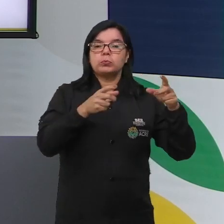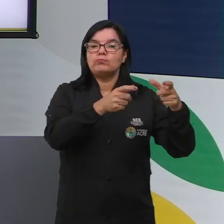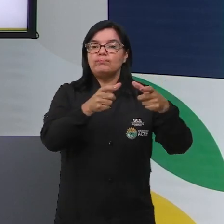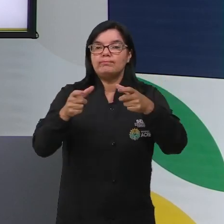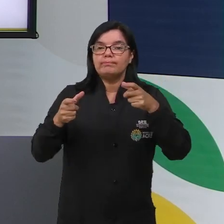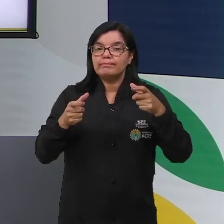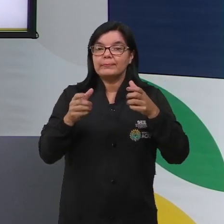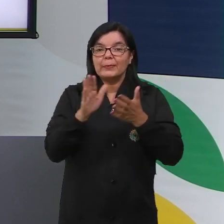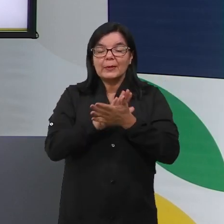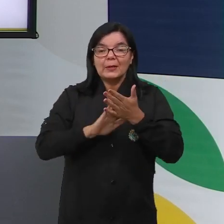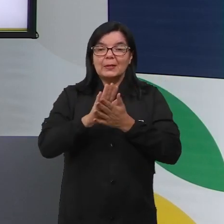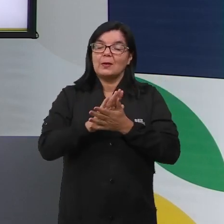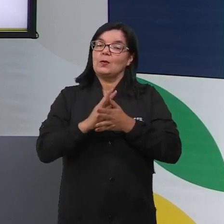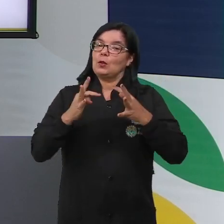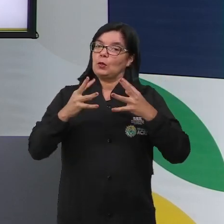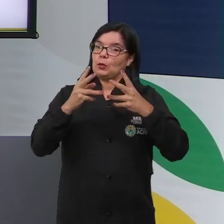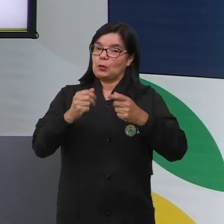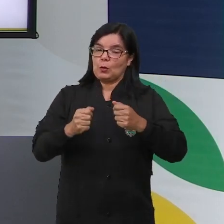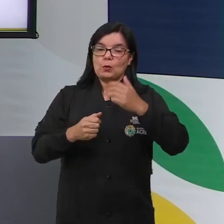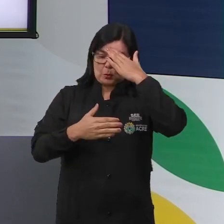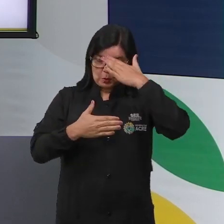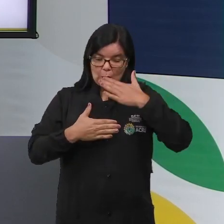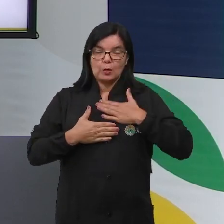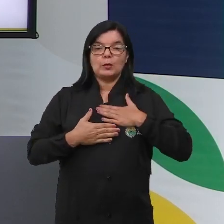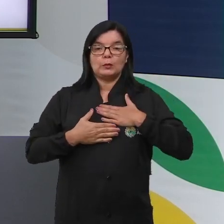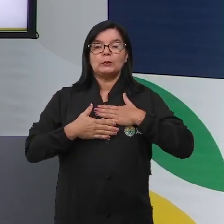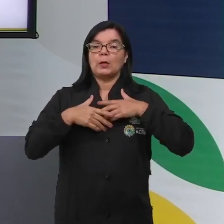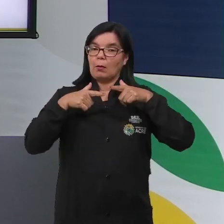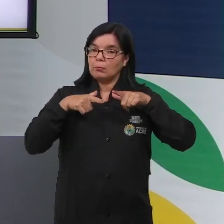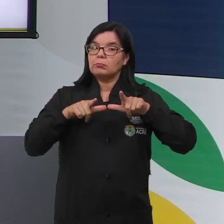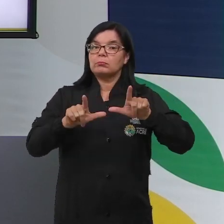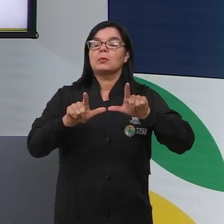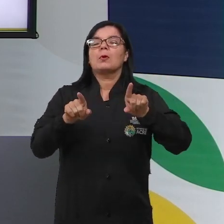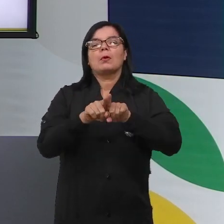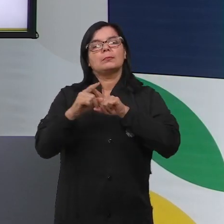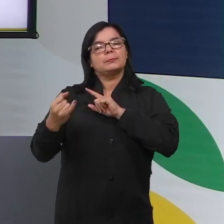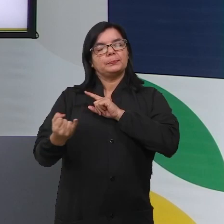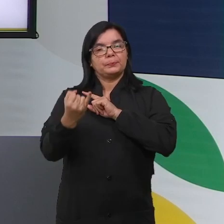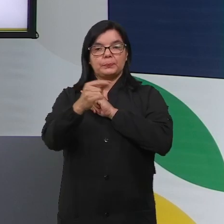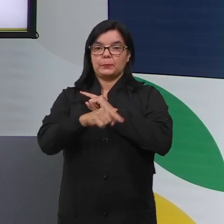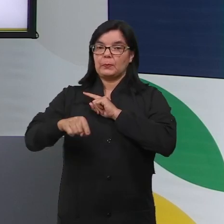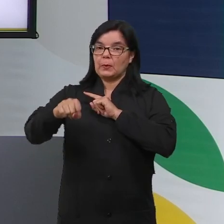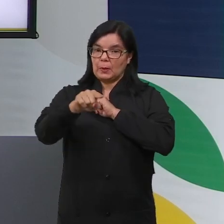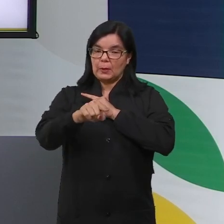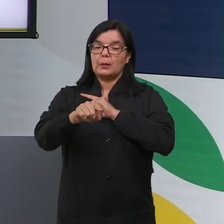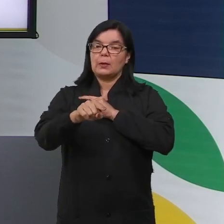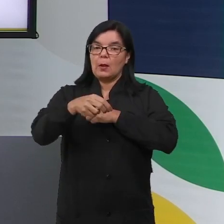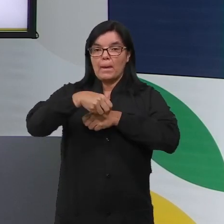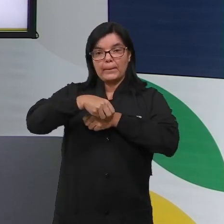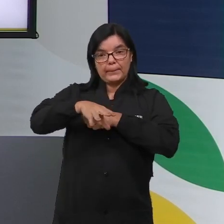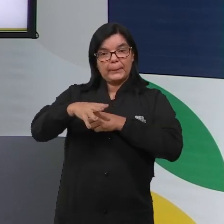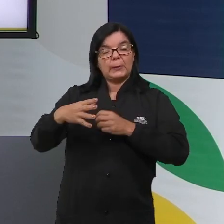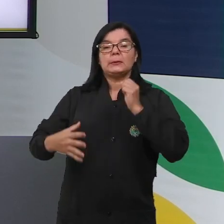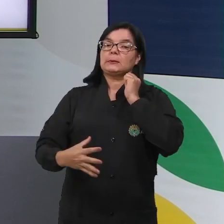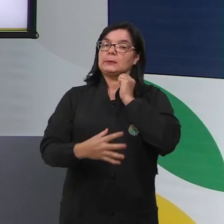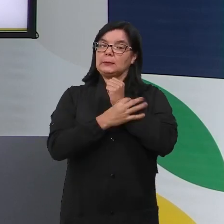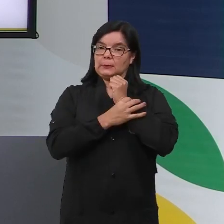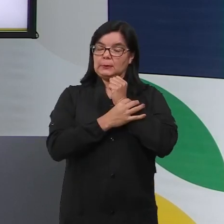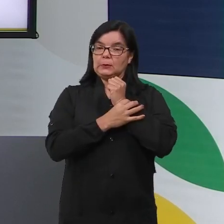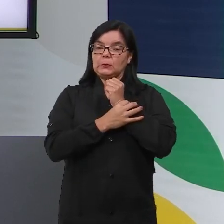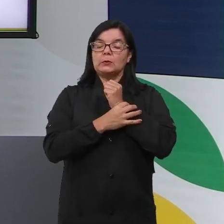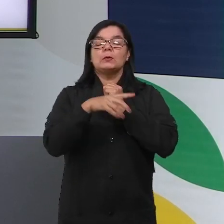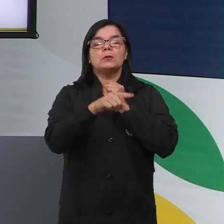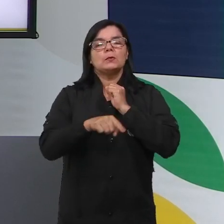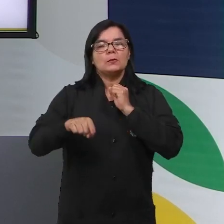Então, toda essa linguagem corporal, ela é importante para que você passe segurança sobre o